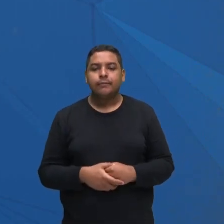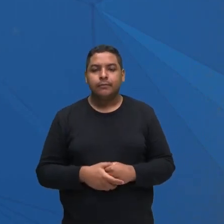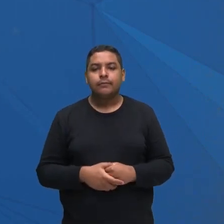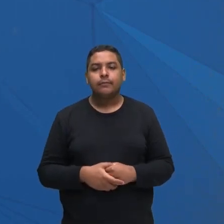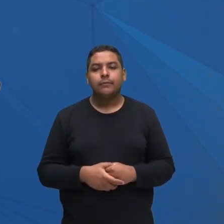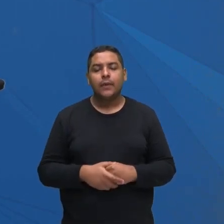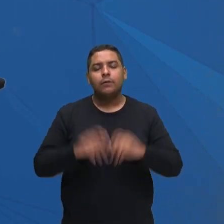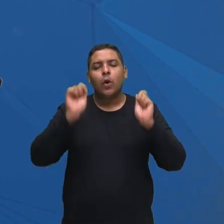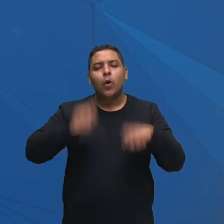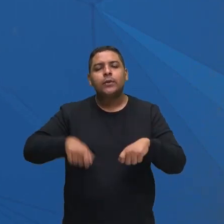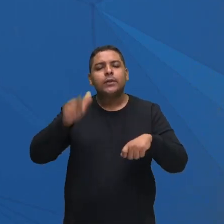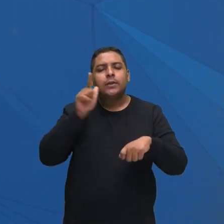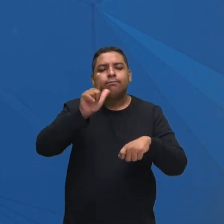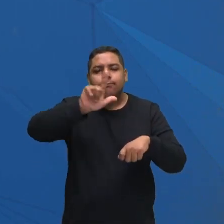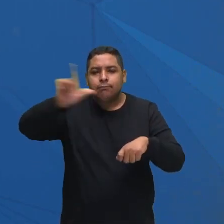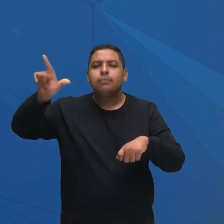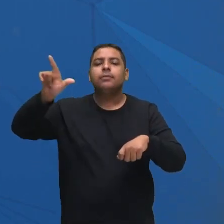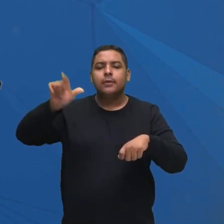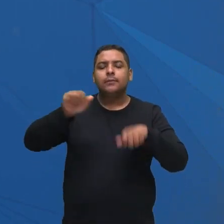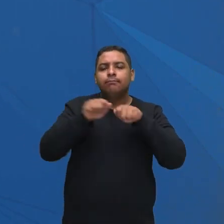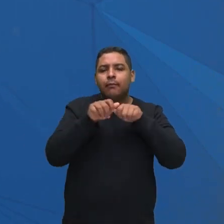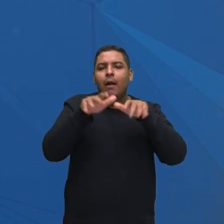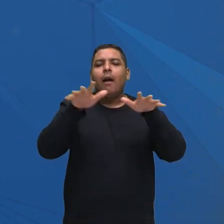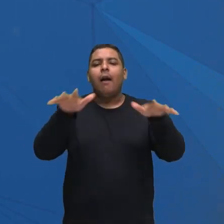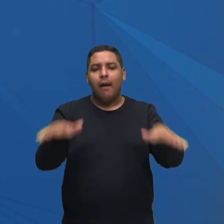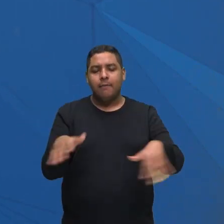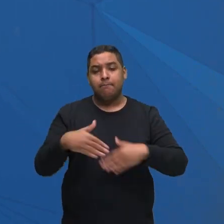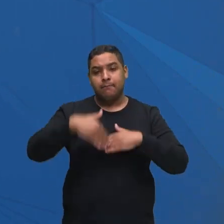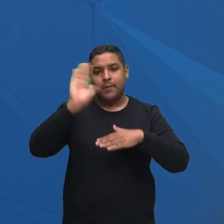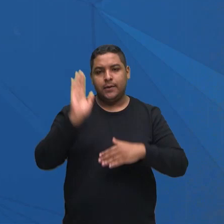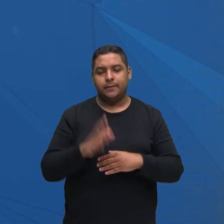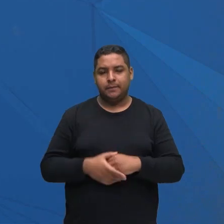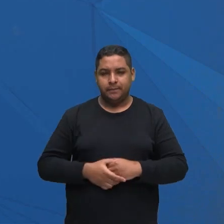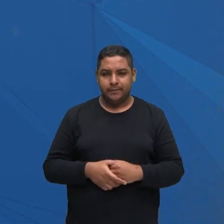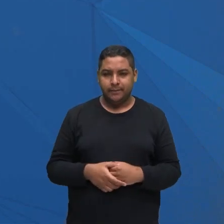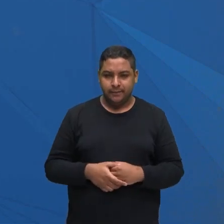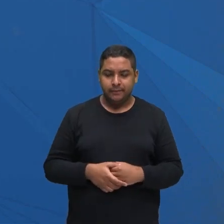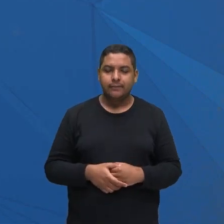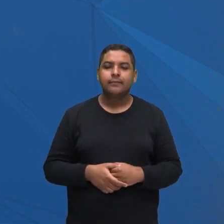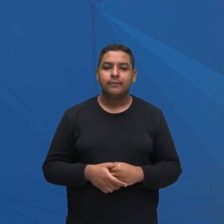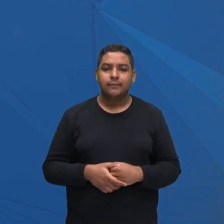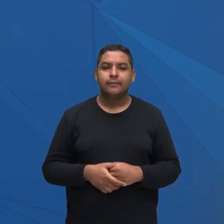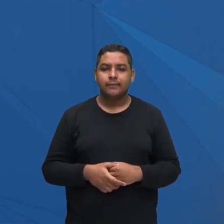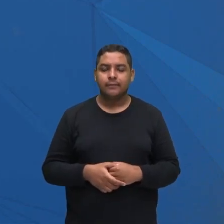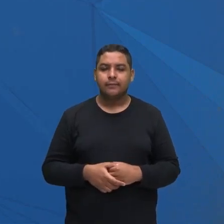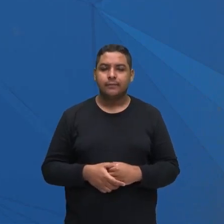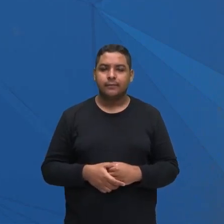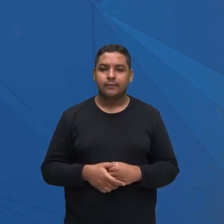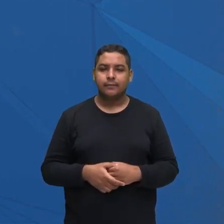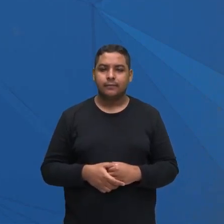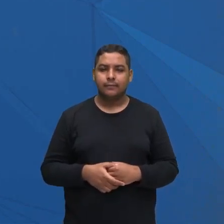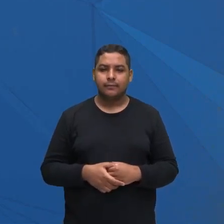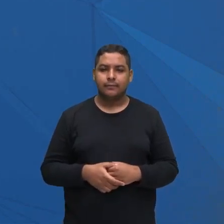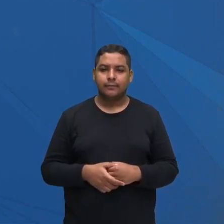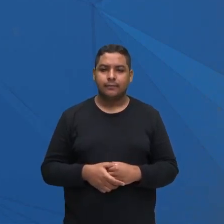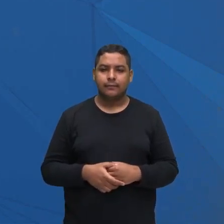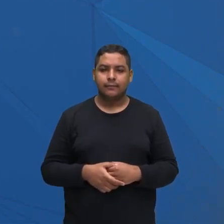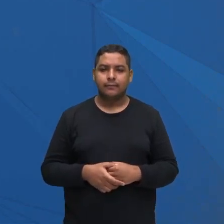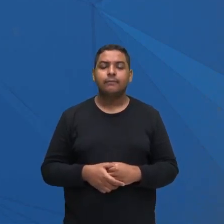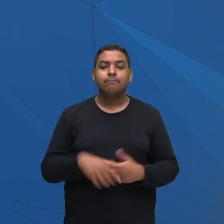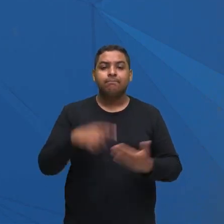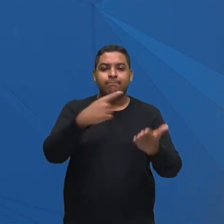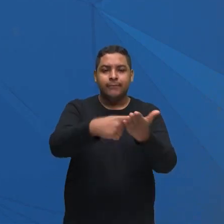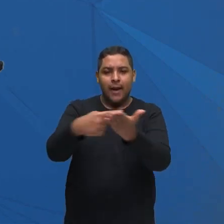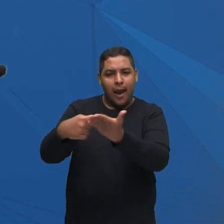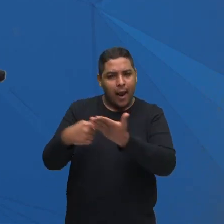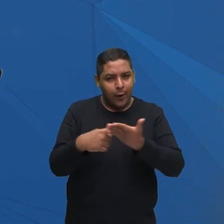mais além e se apropriar mais e mais do conteúdo que a gente está mostrando aqui para vocês, tá bom? Esses foram os nossos acordos,